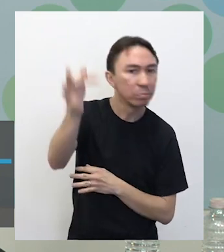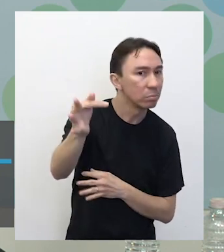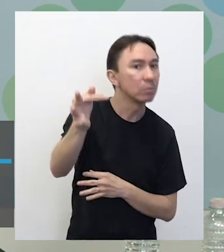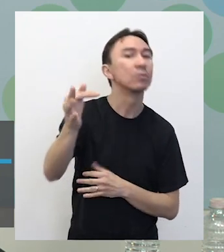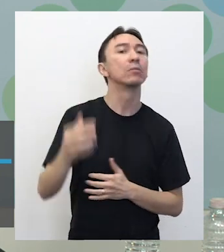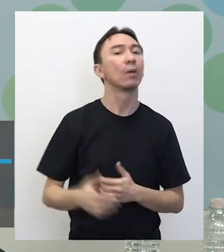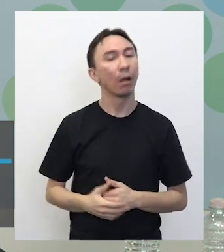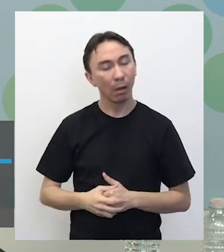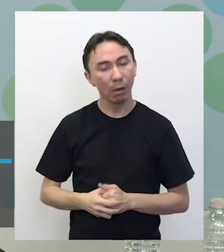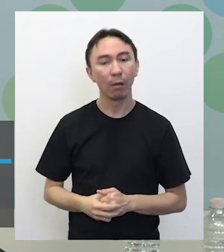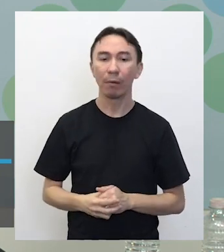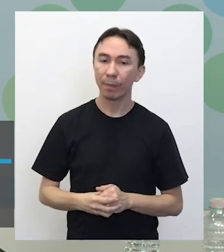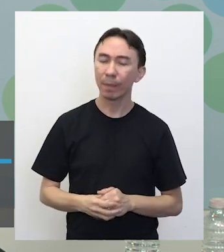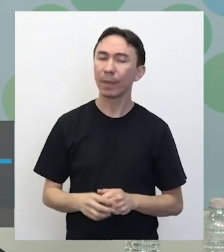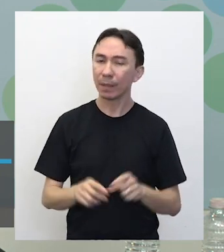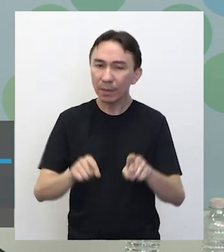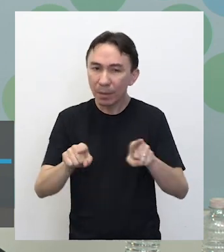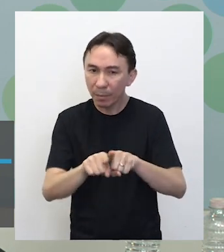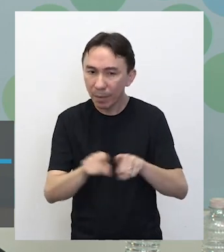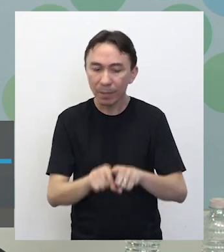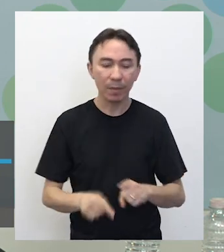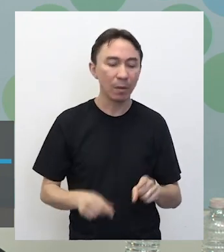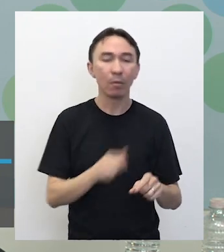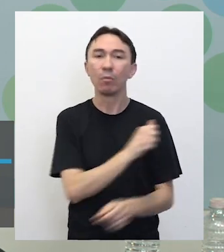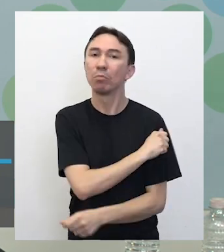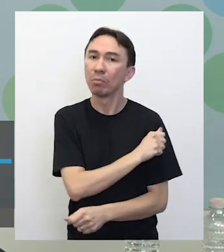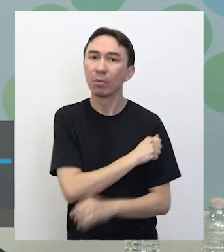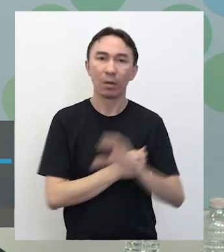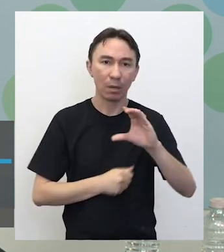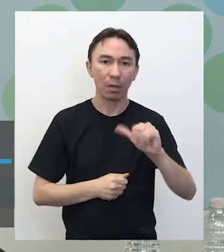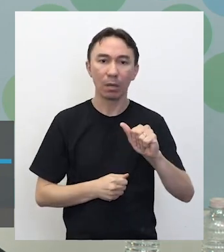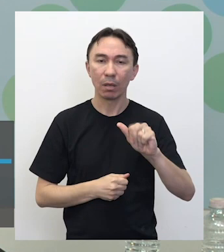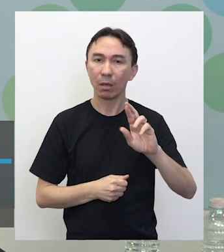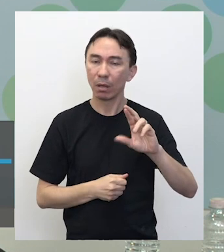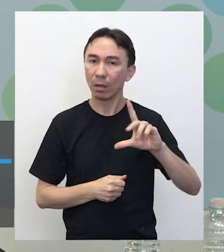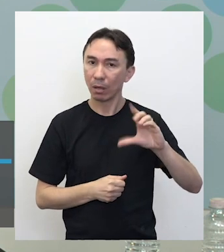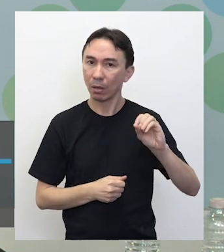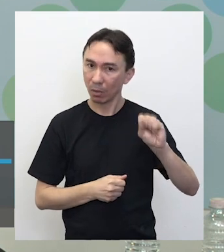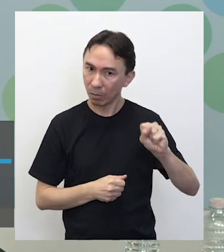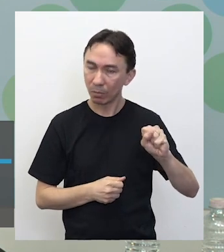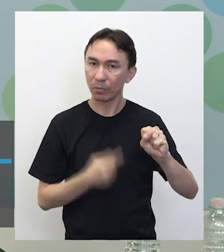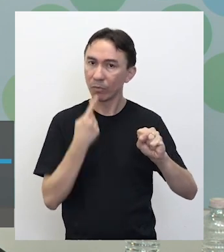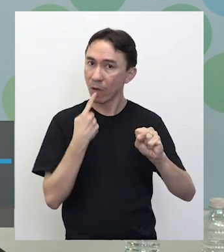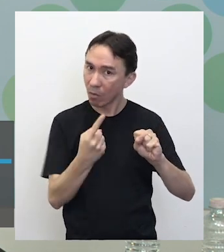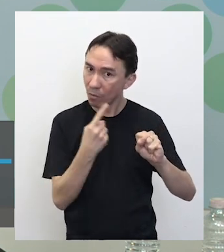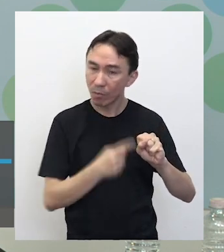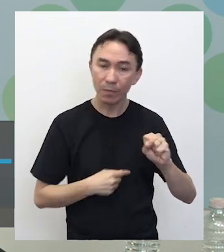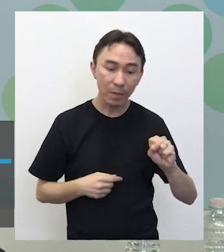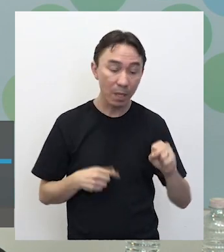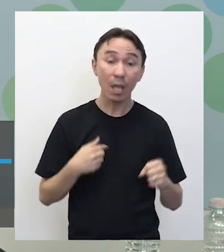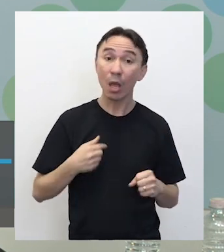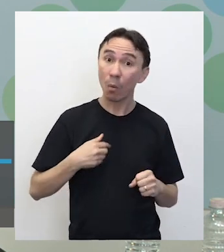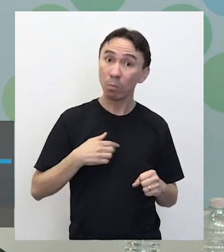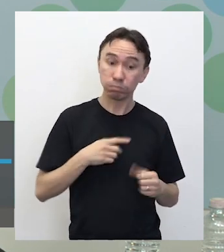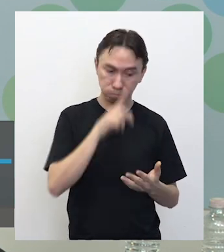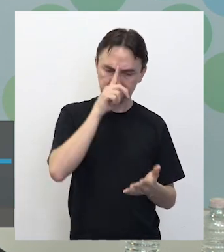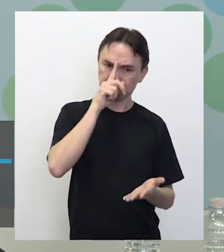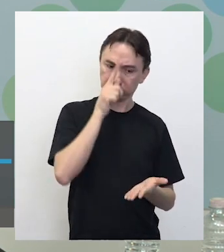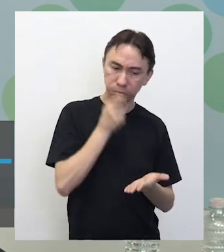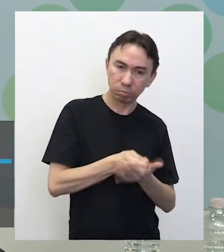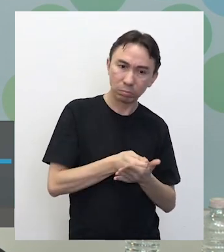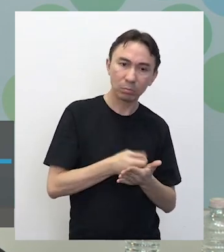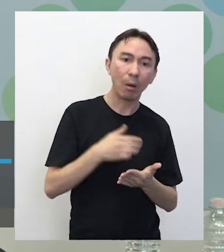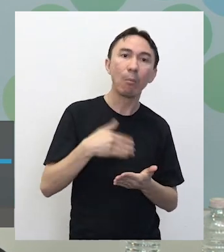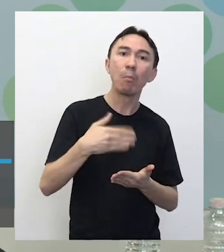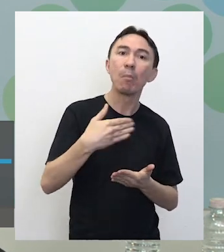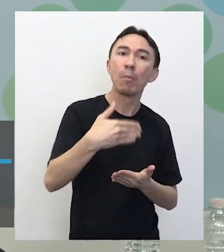Vou compartilhar aqui do Carlos, do aluno Carlos Henrique. Quer dizer que nossas escolhas influenciarão no que a gente